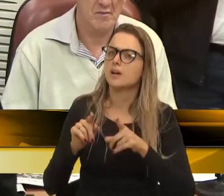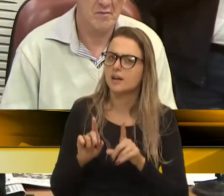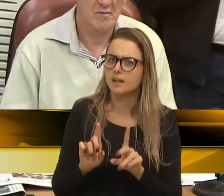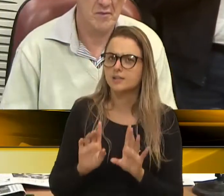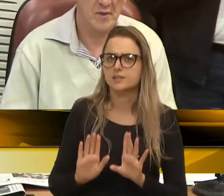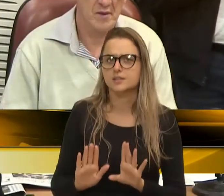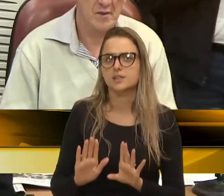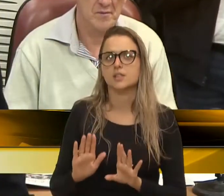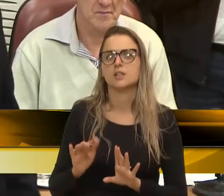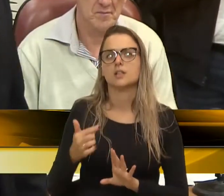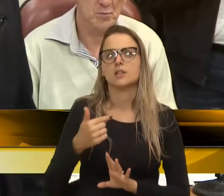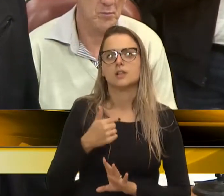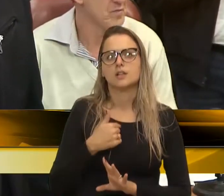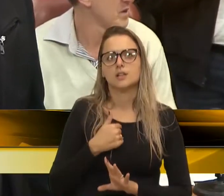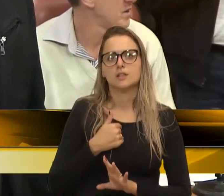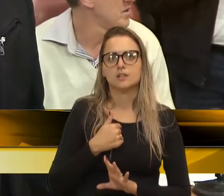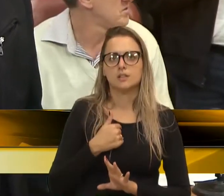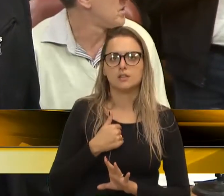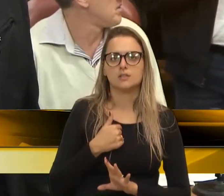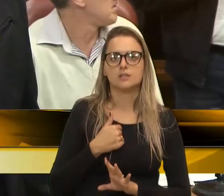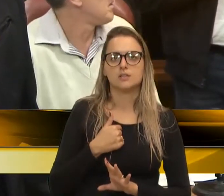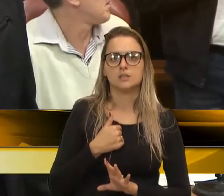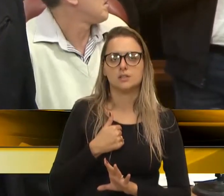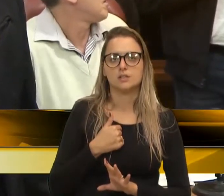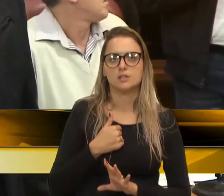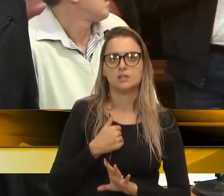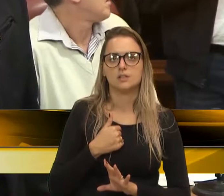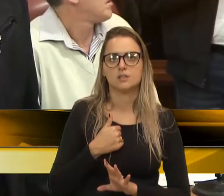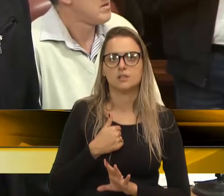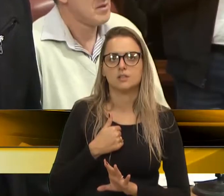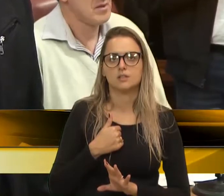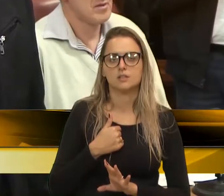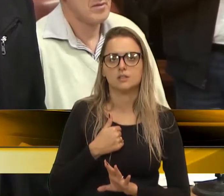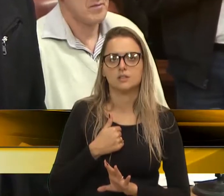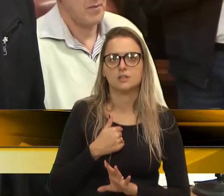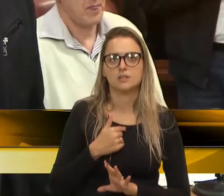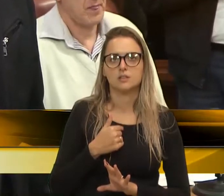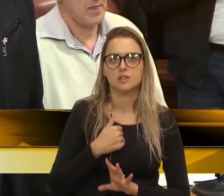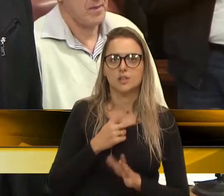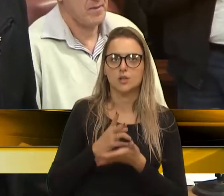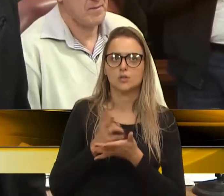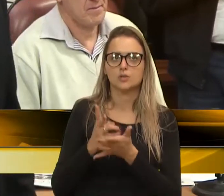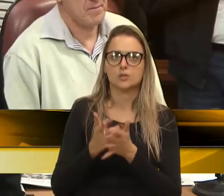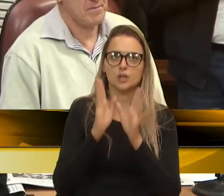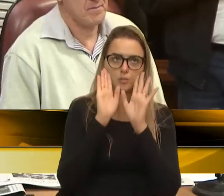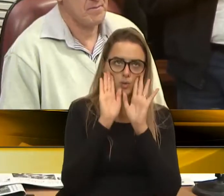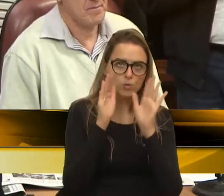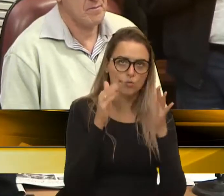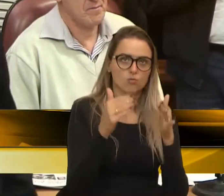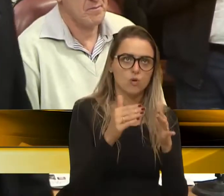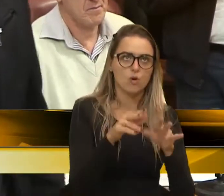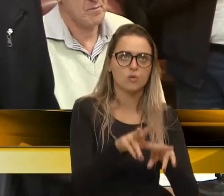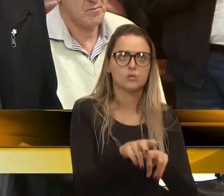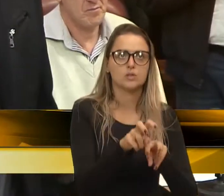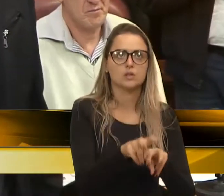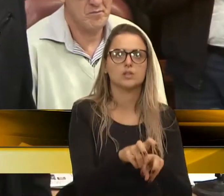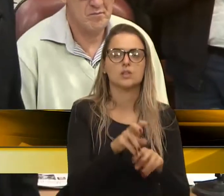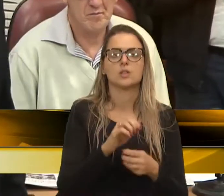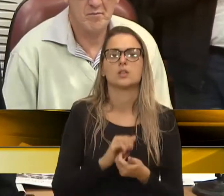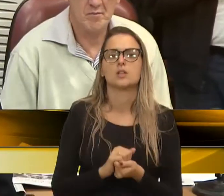eu faço assim eu sou voltado sempre à agricultura, né? E aquela questão